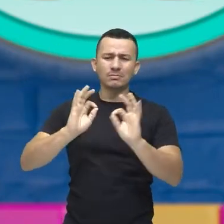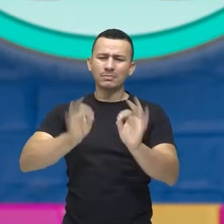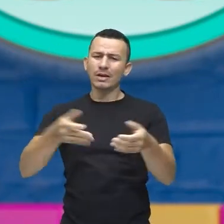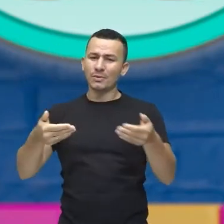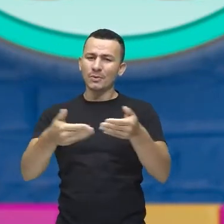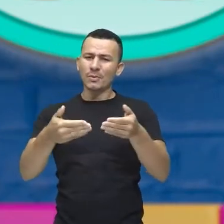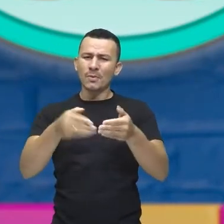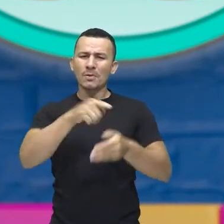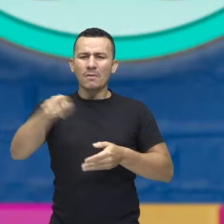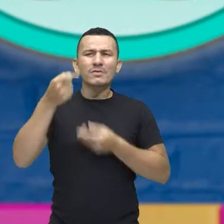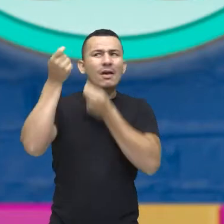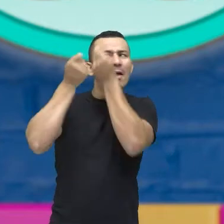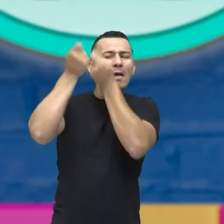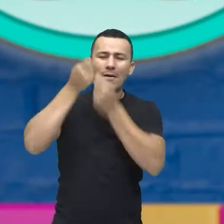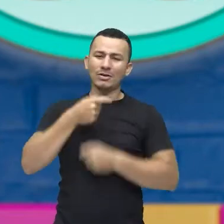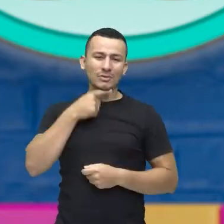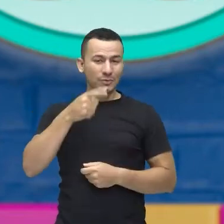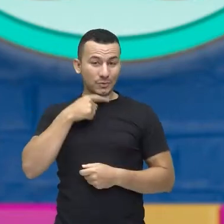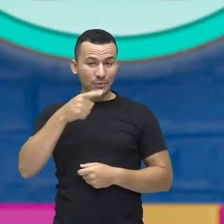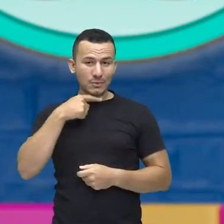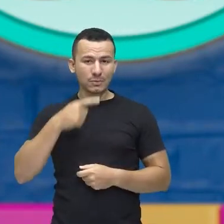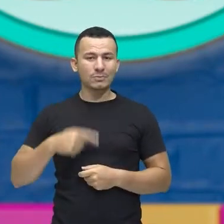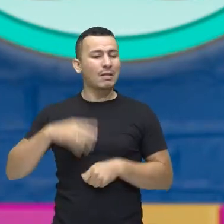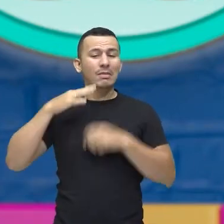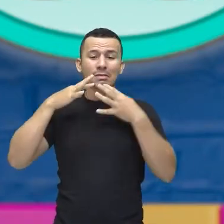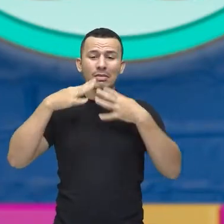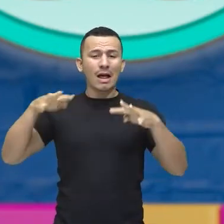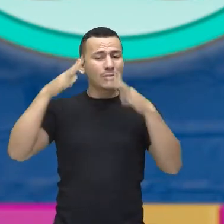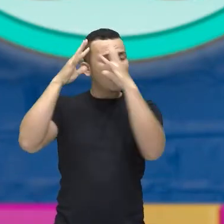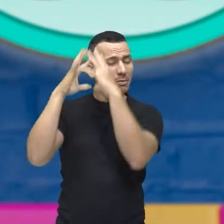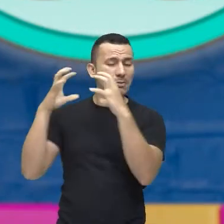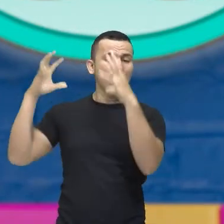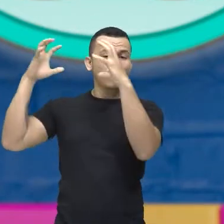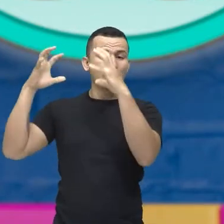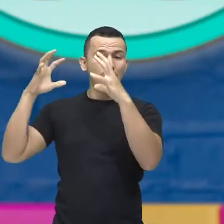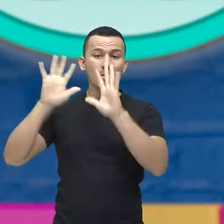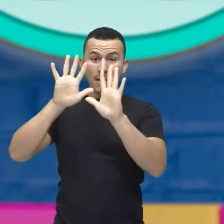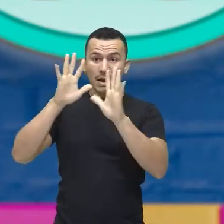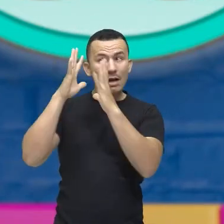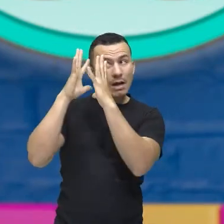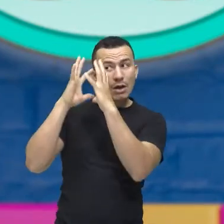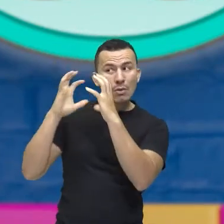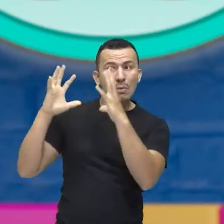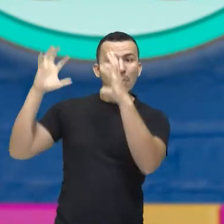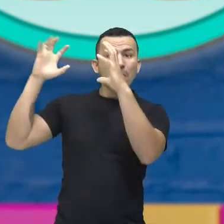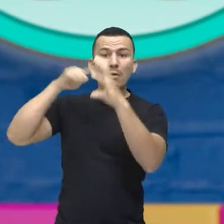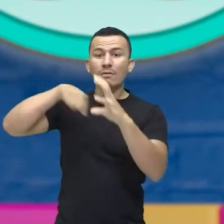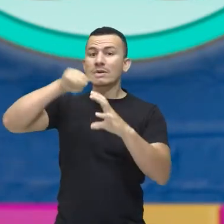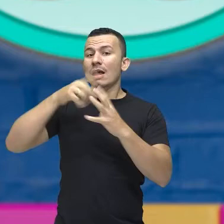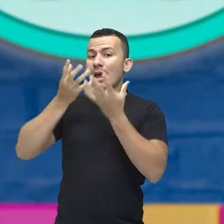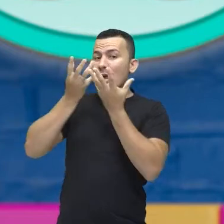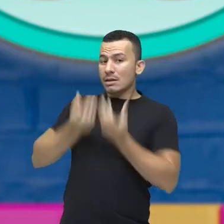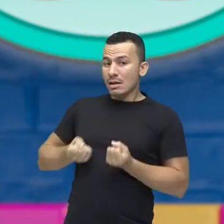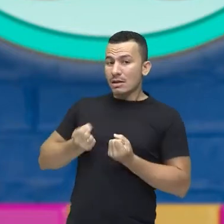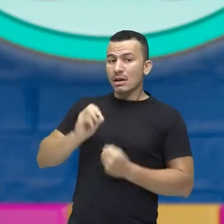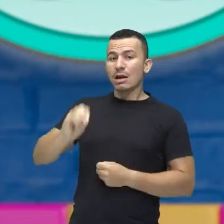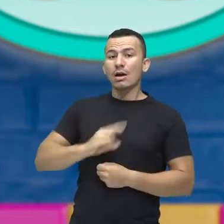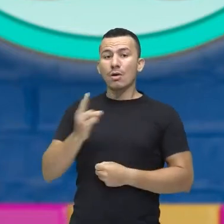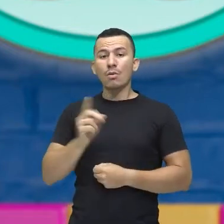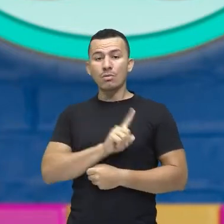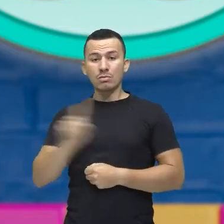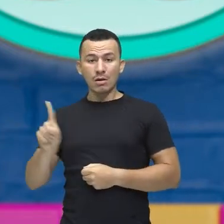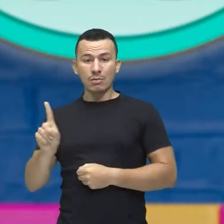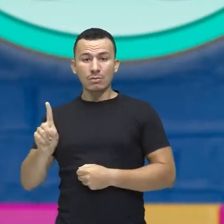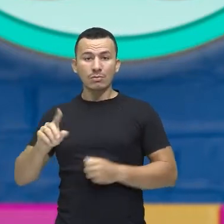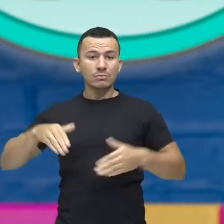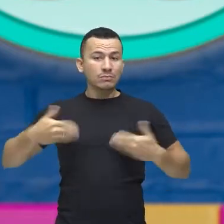Você não controla o surgimento dele. Ele só vem. Mas se ele vai se fortalecer ou não, somos nós que